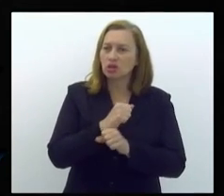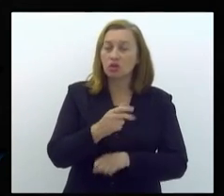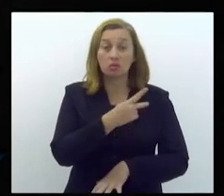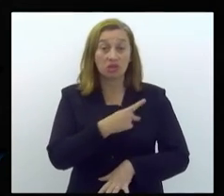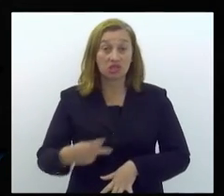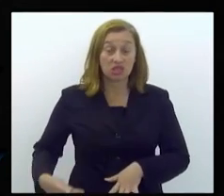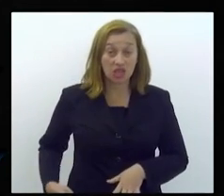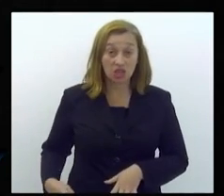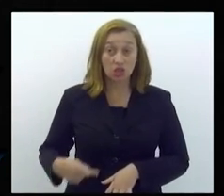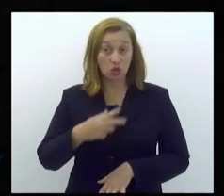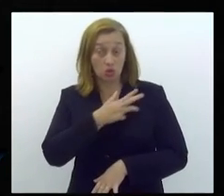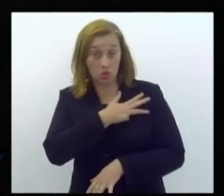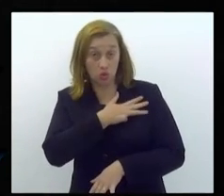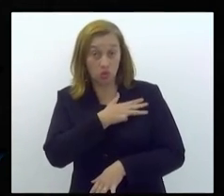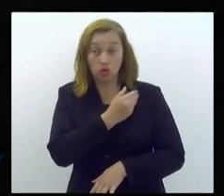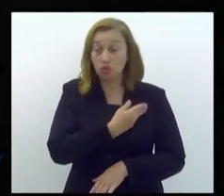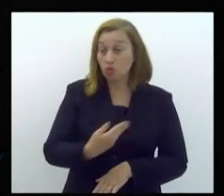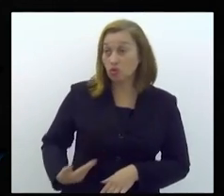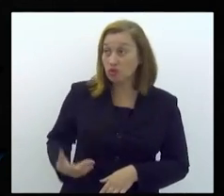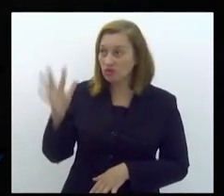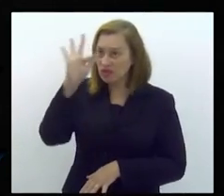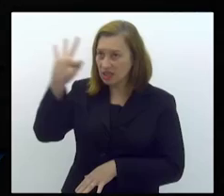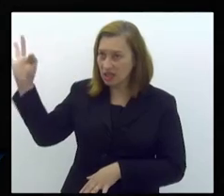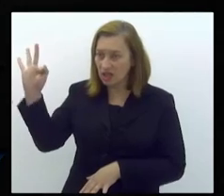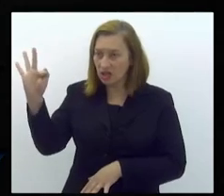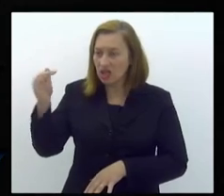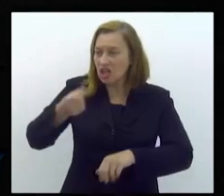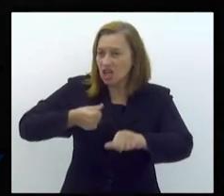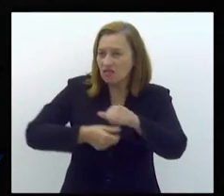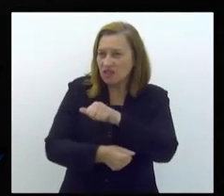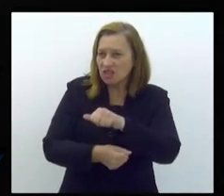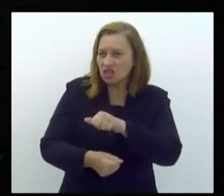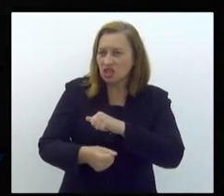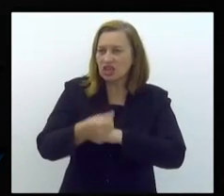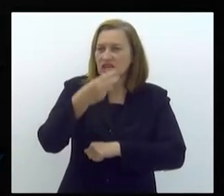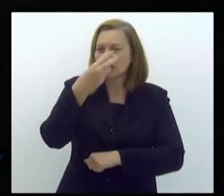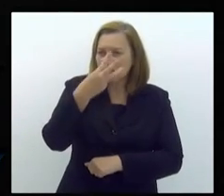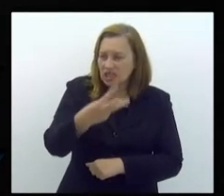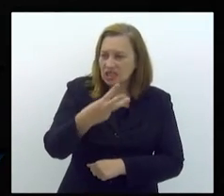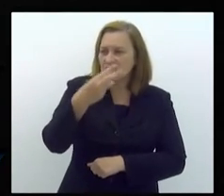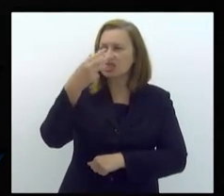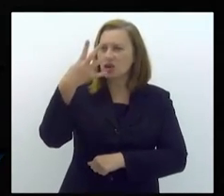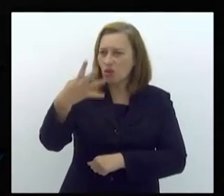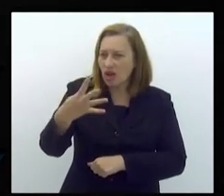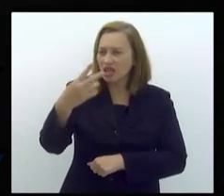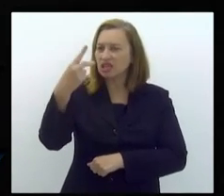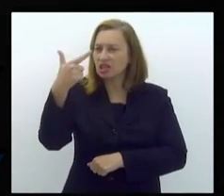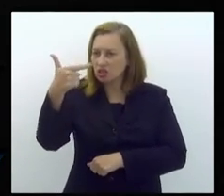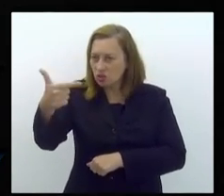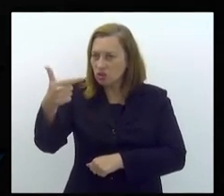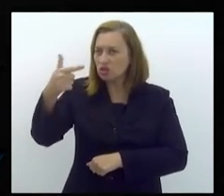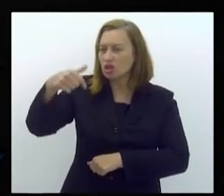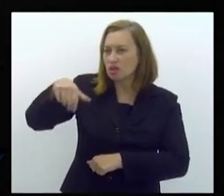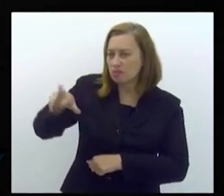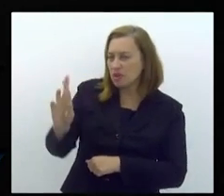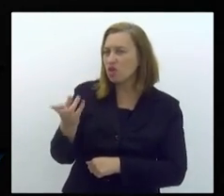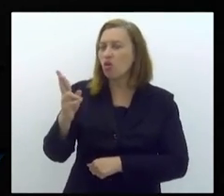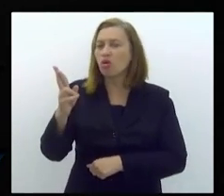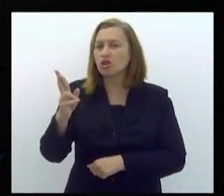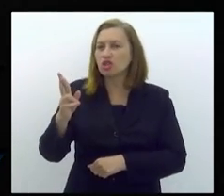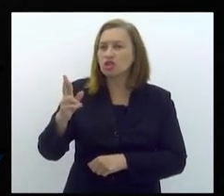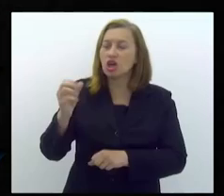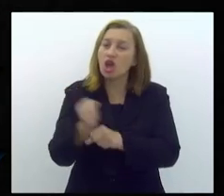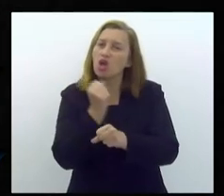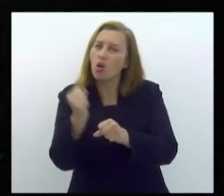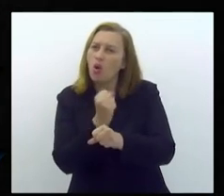federal venham investir cerca de 342 bilhões em obras e